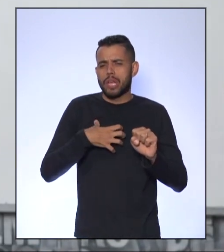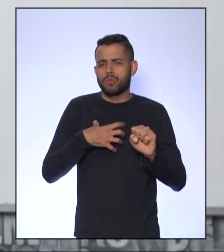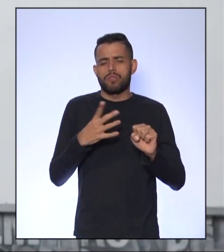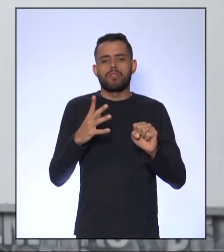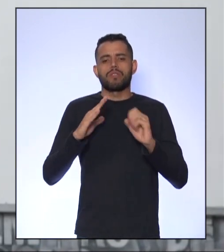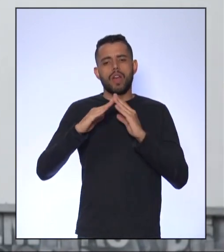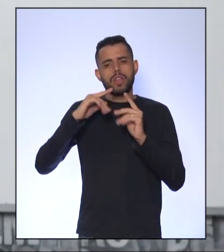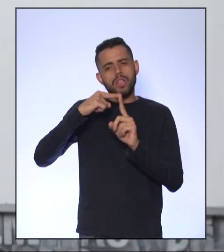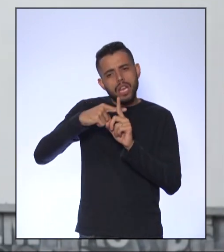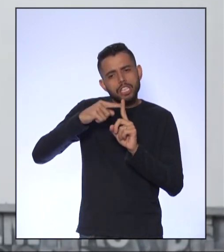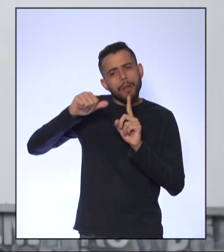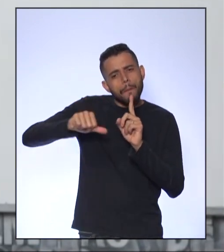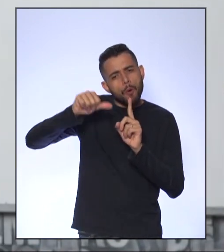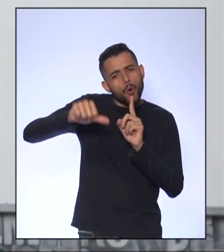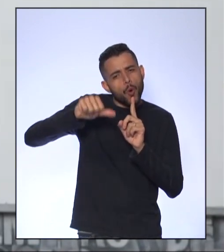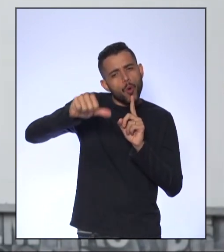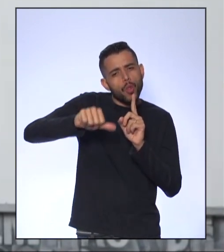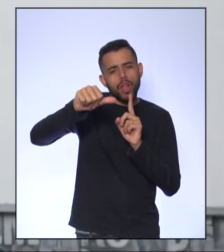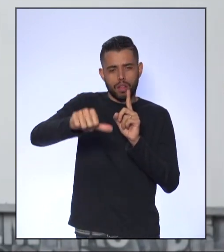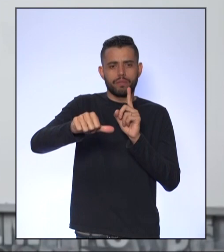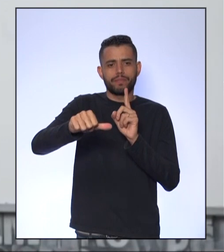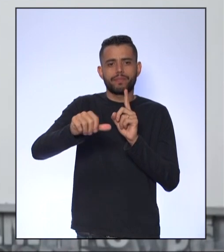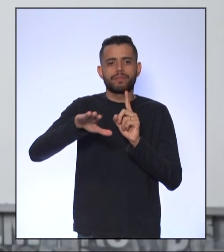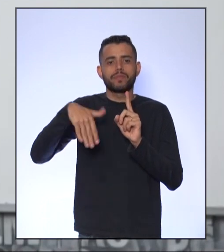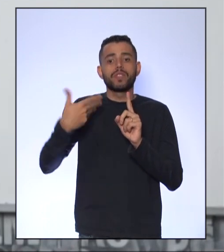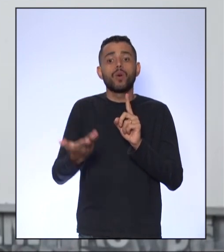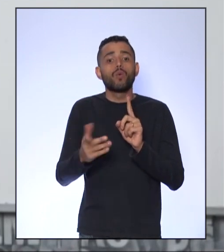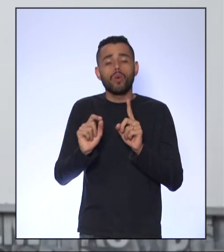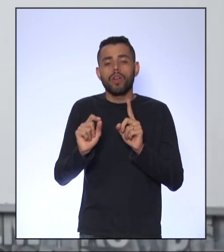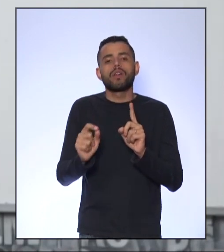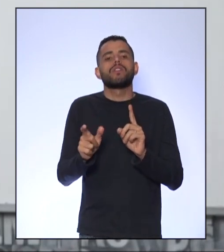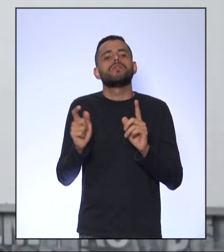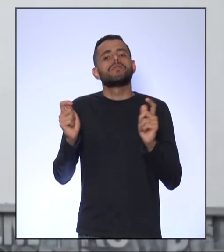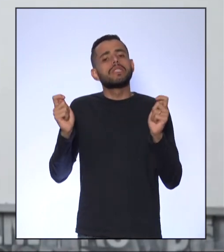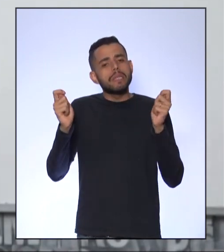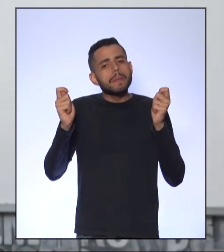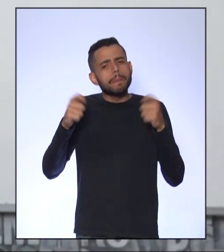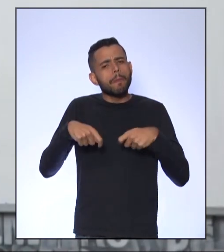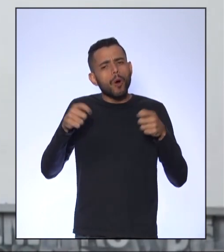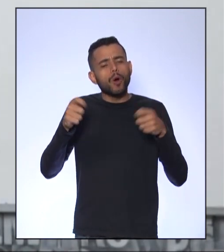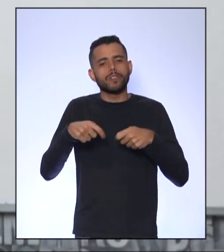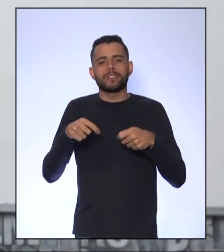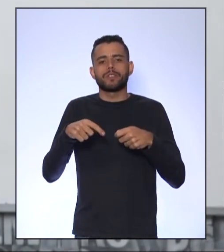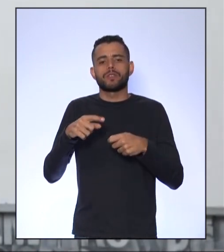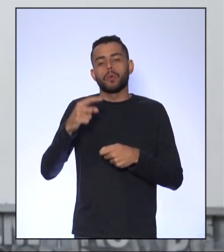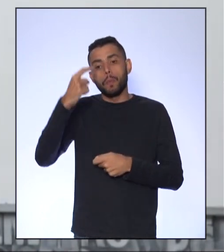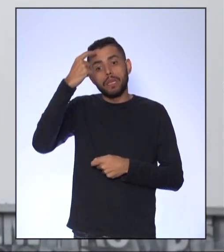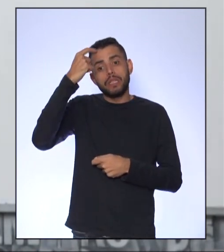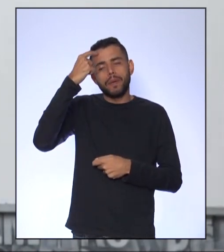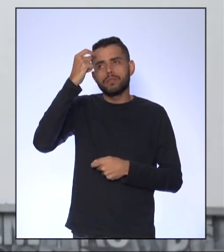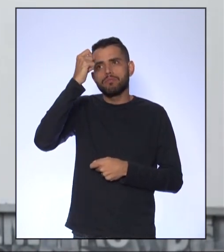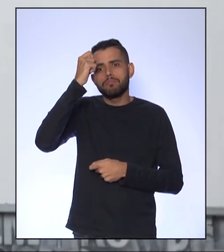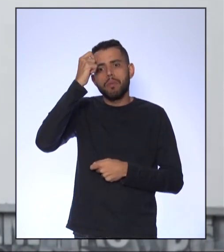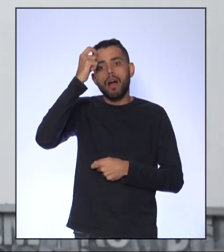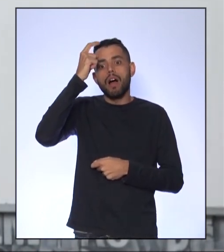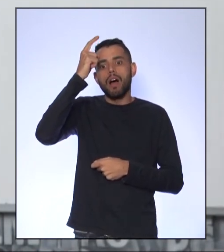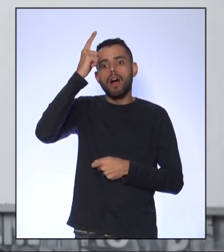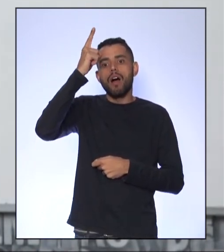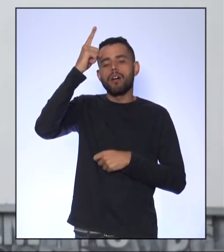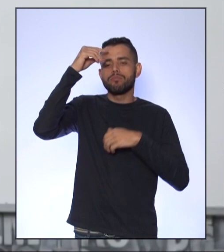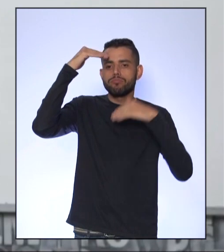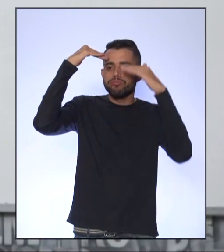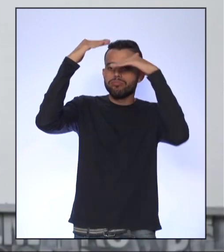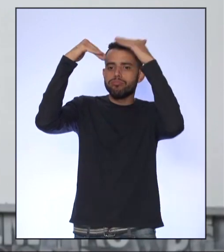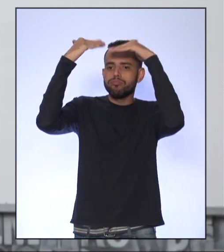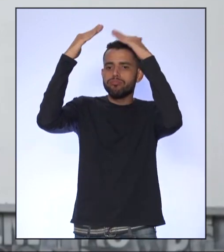esta mudança permite que ocorra uma evolução do pensamento e venha a surgir as